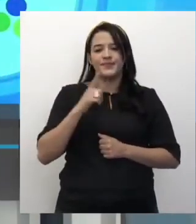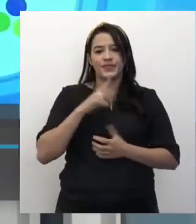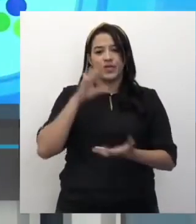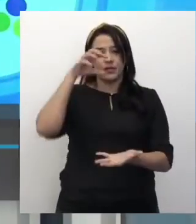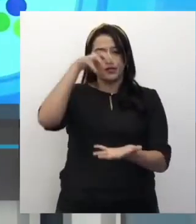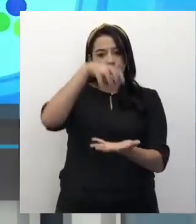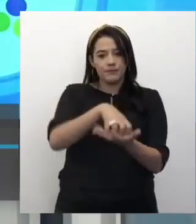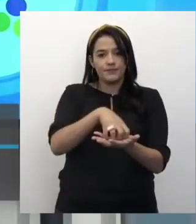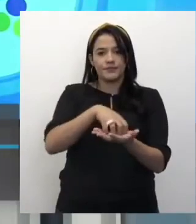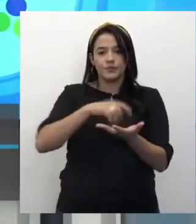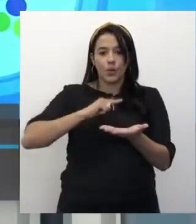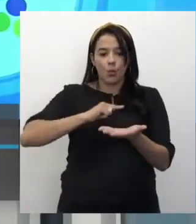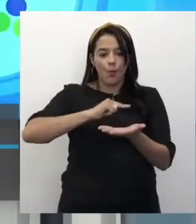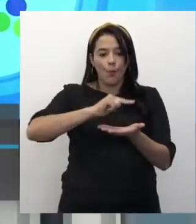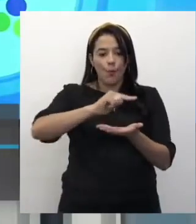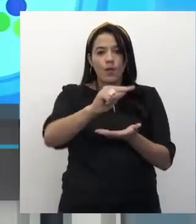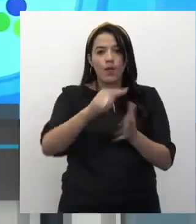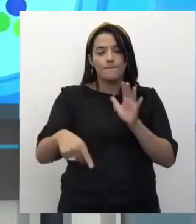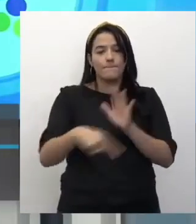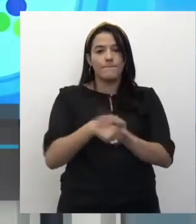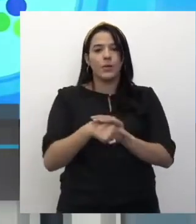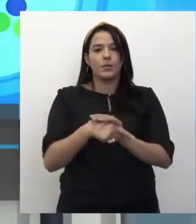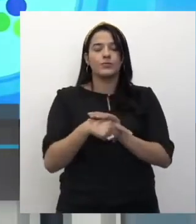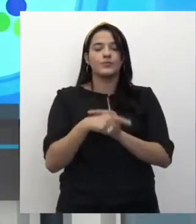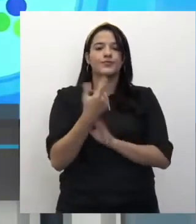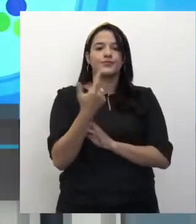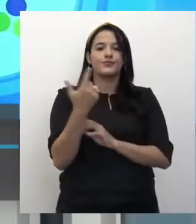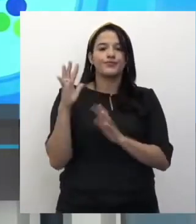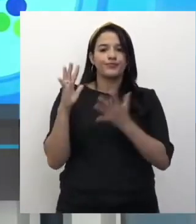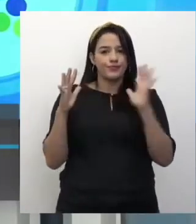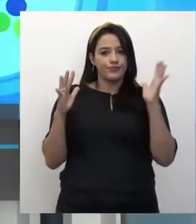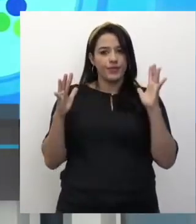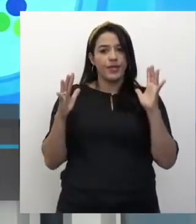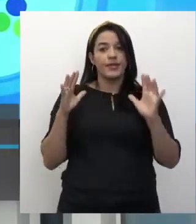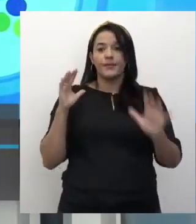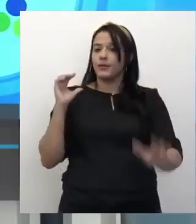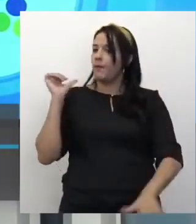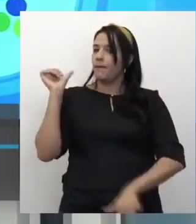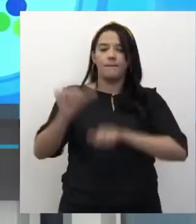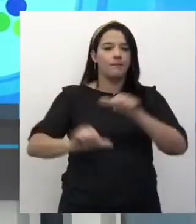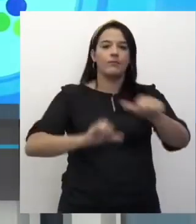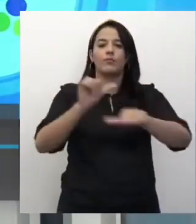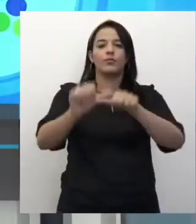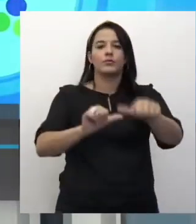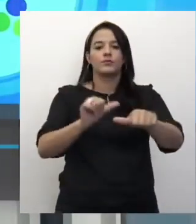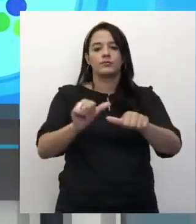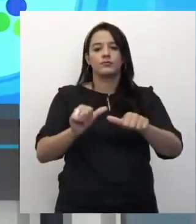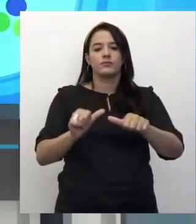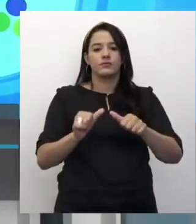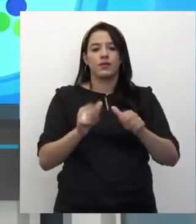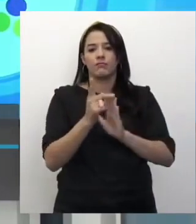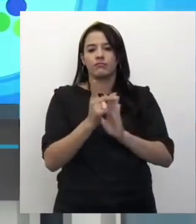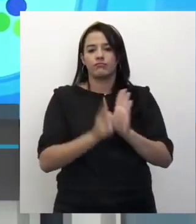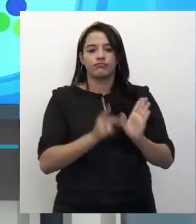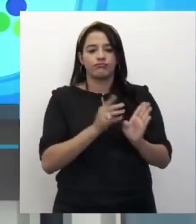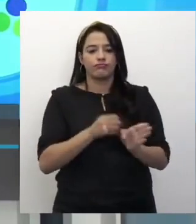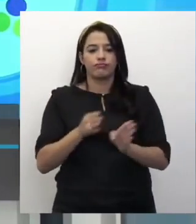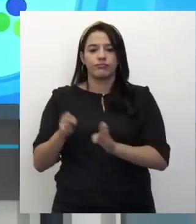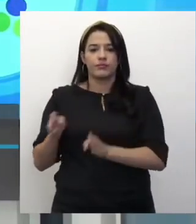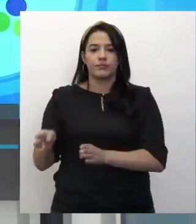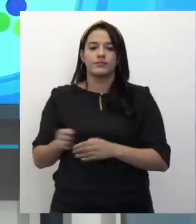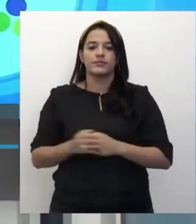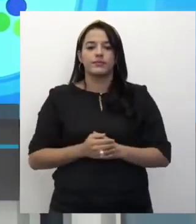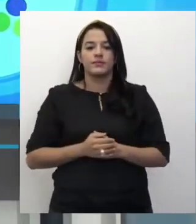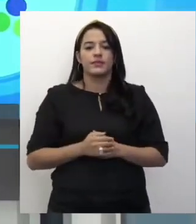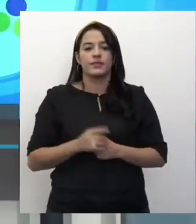deserto, que é uma imagem natural, e de repente você transforma numa cidade extremamente planejada, né, e extremamente